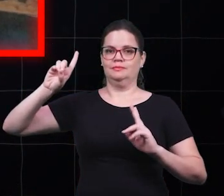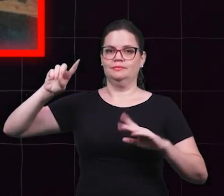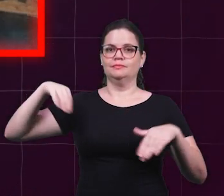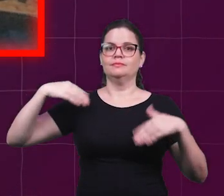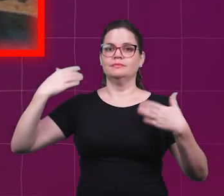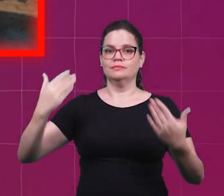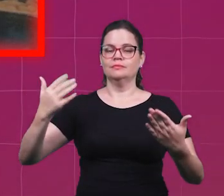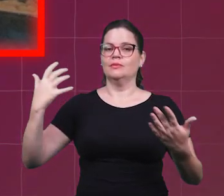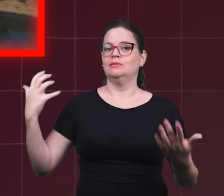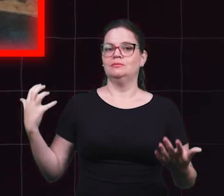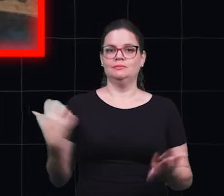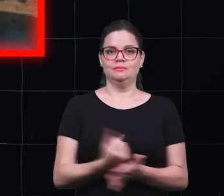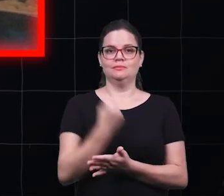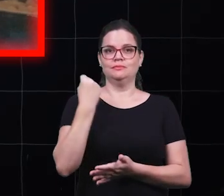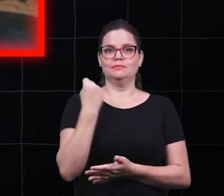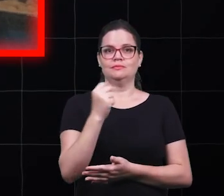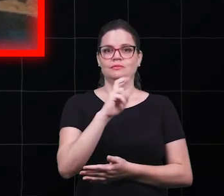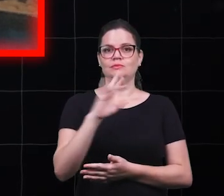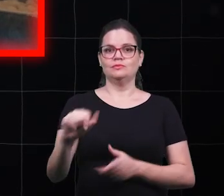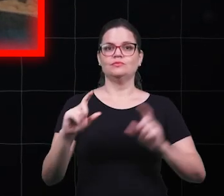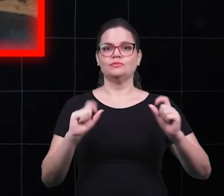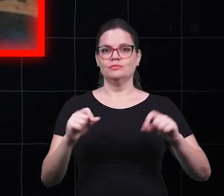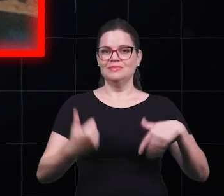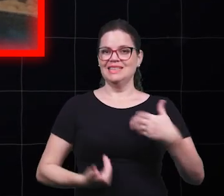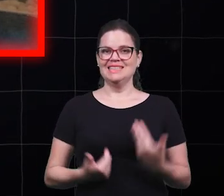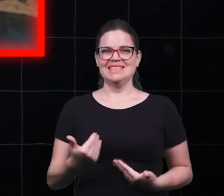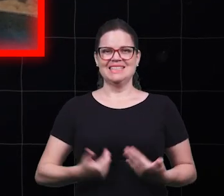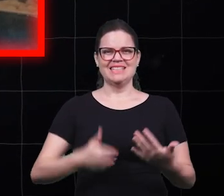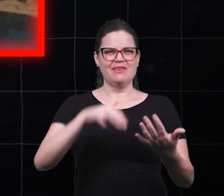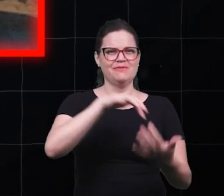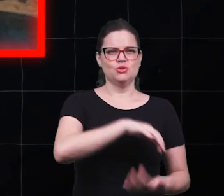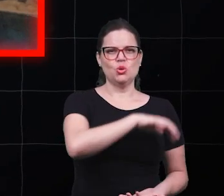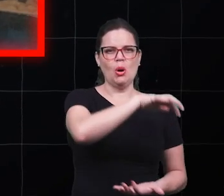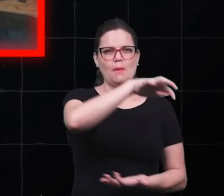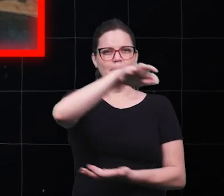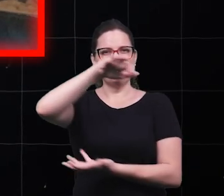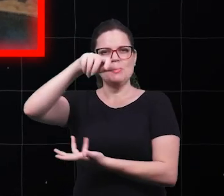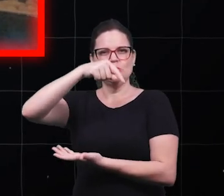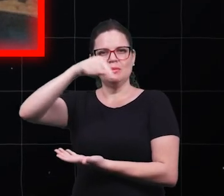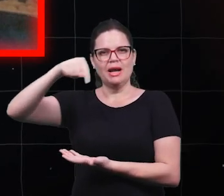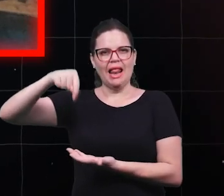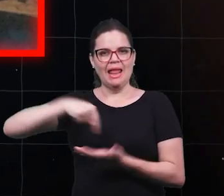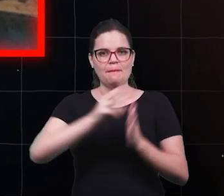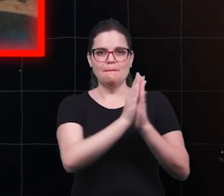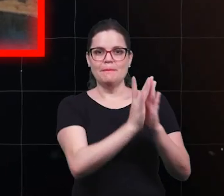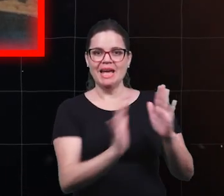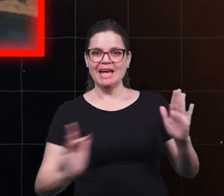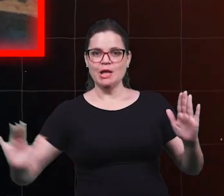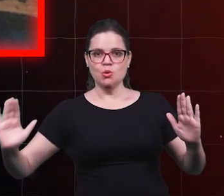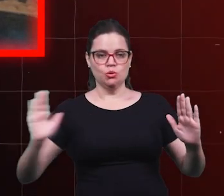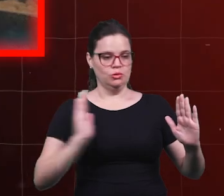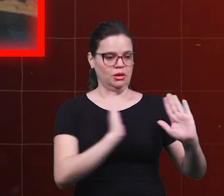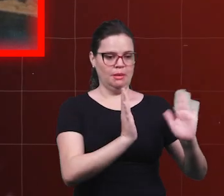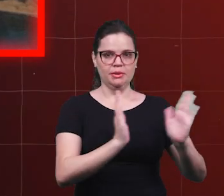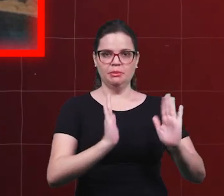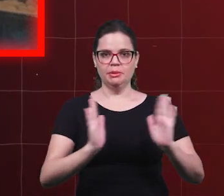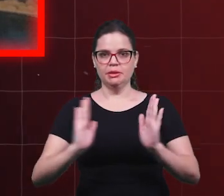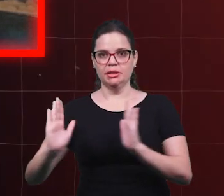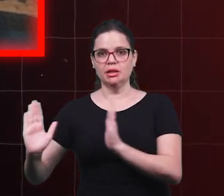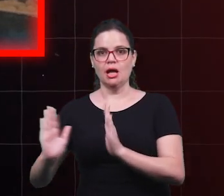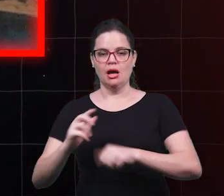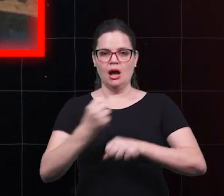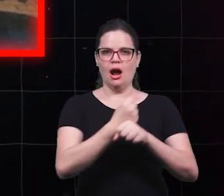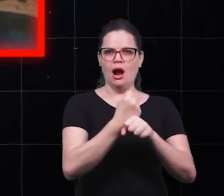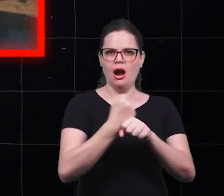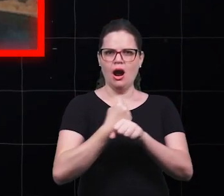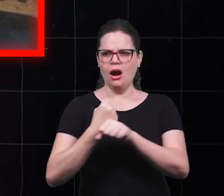reunirá todos os seus servos de todas as eras em um só instante. Isso está reforçado